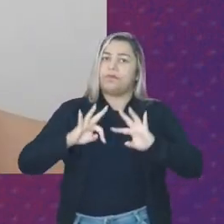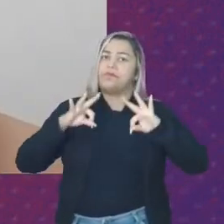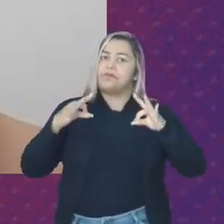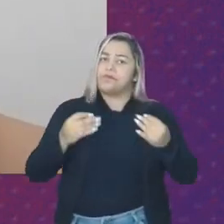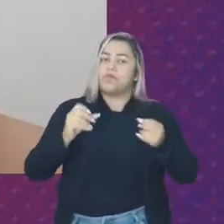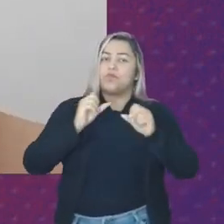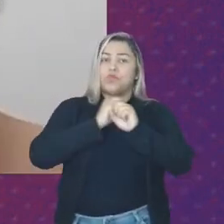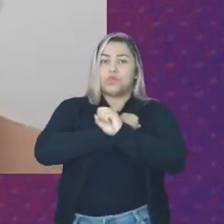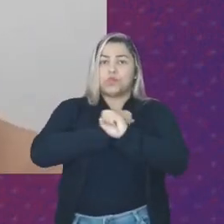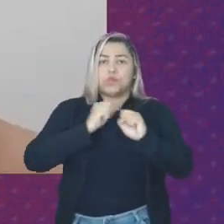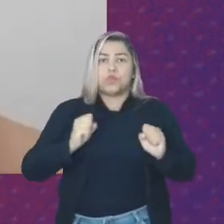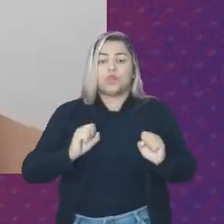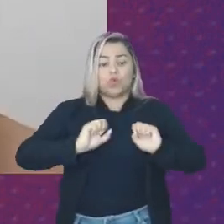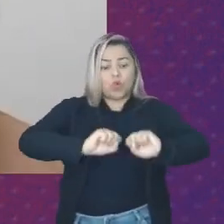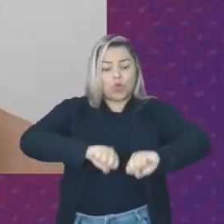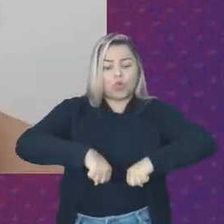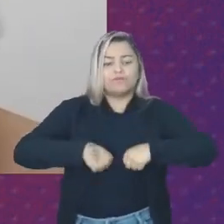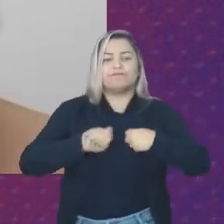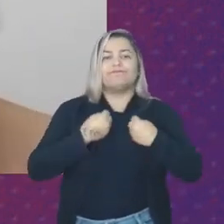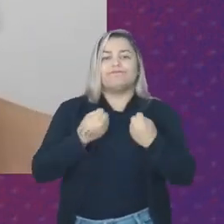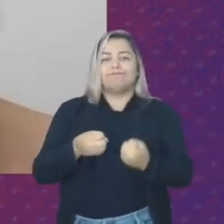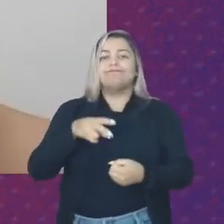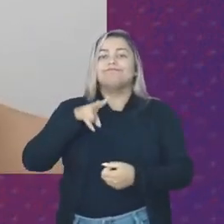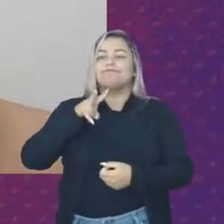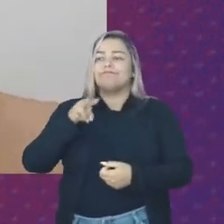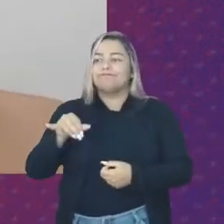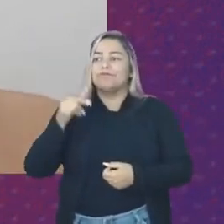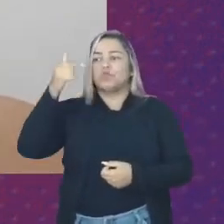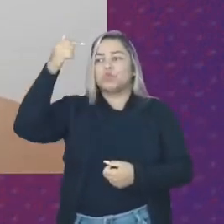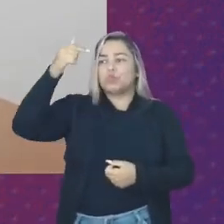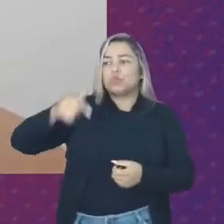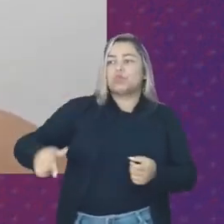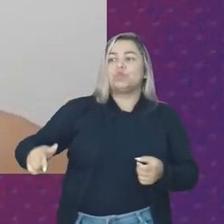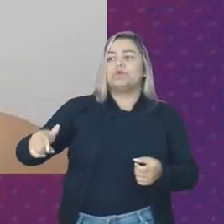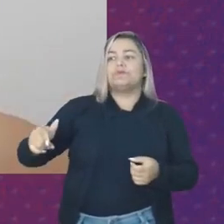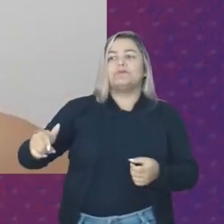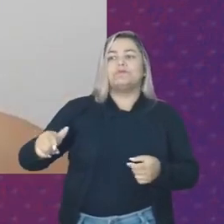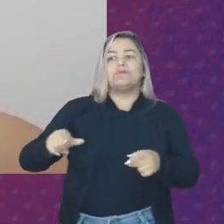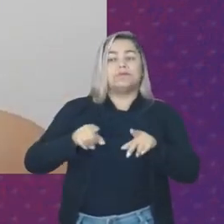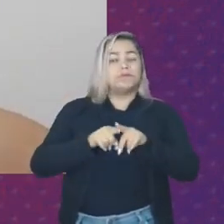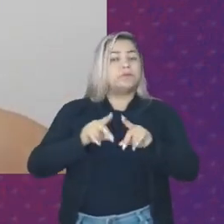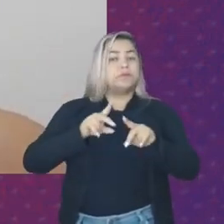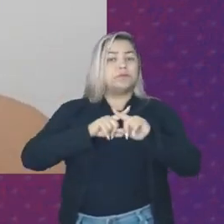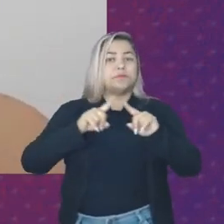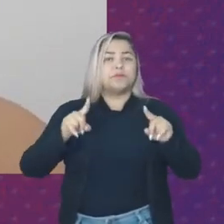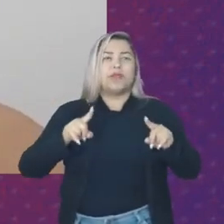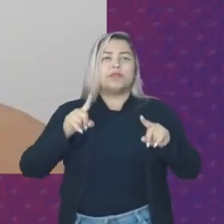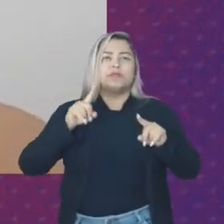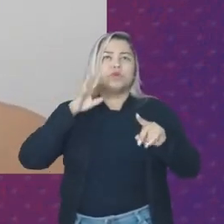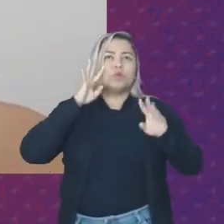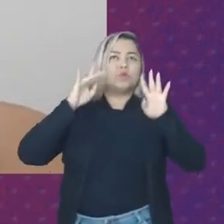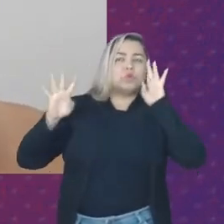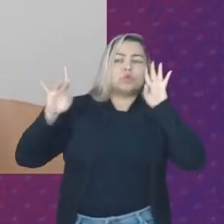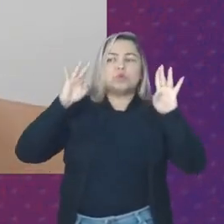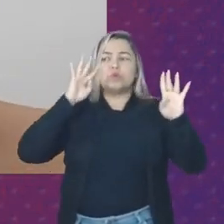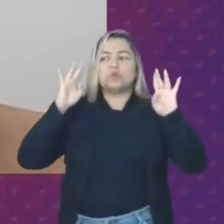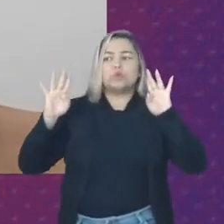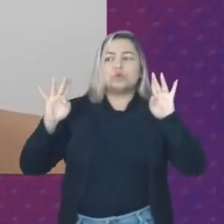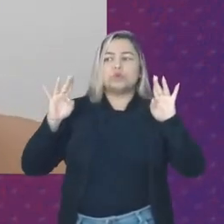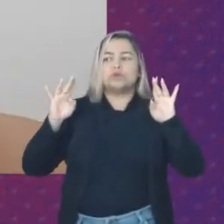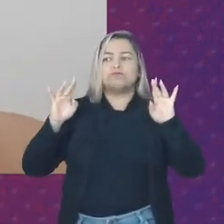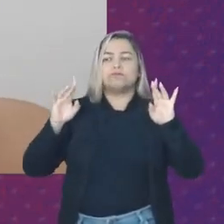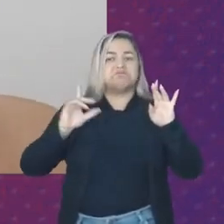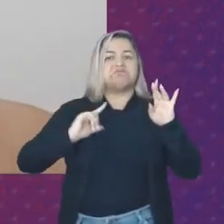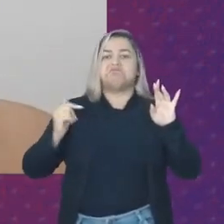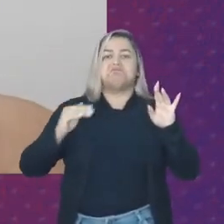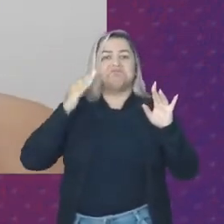possível com esforço e a gente vai chegar lá, mas não fantasiando demais e sem